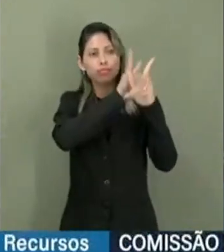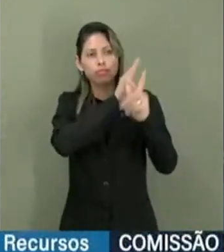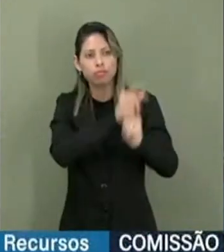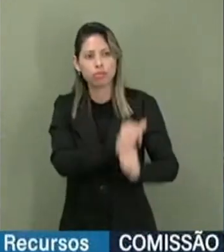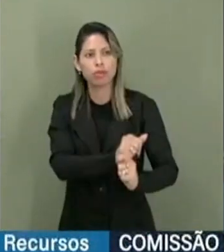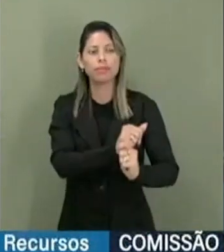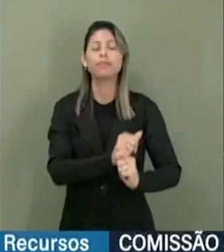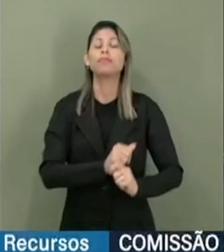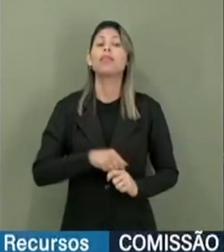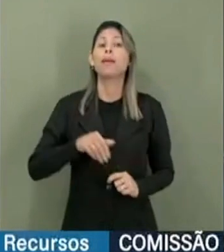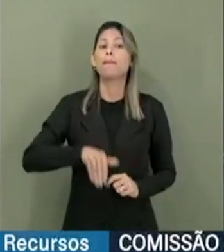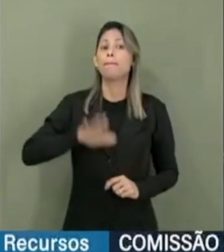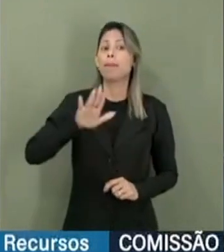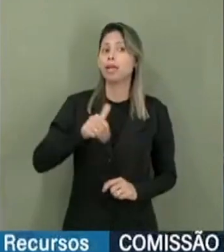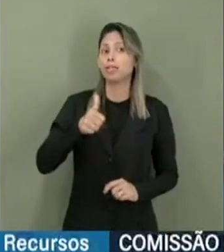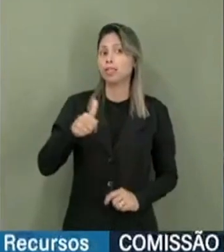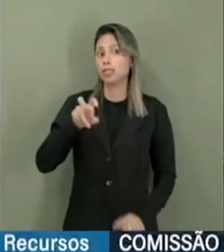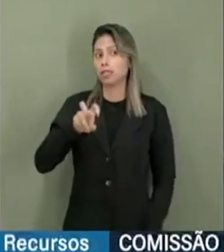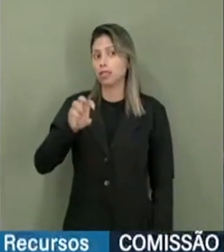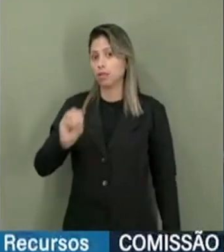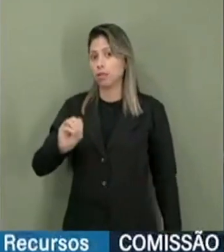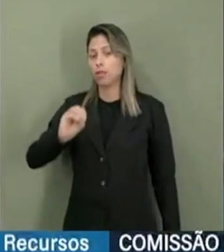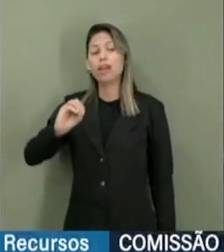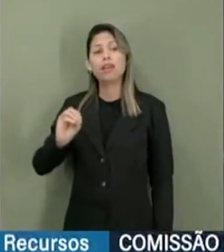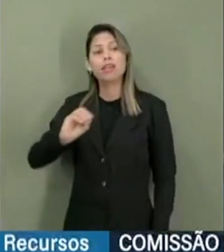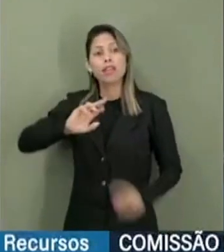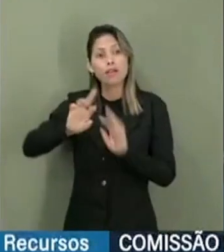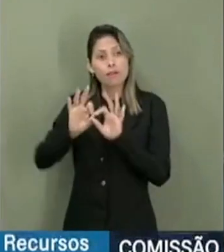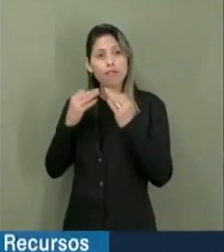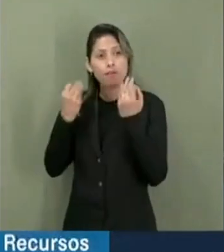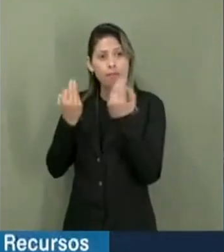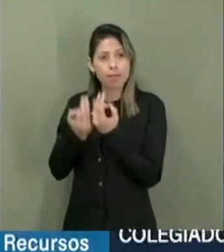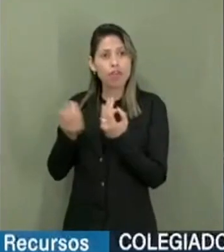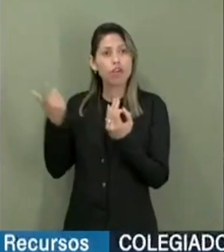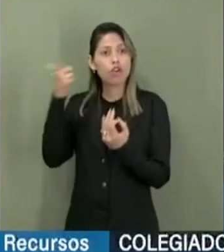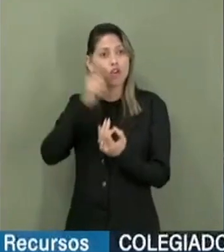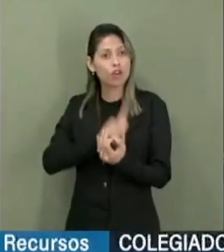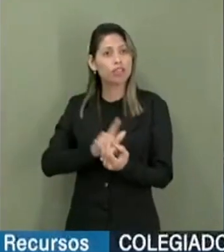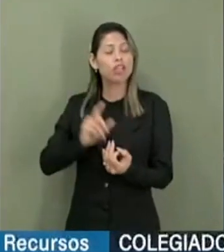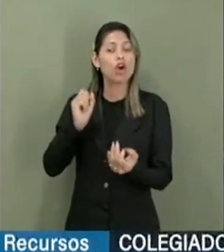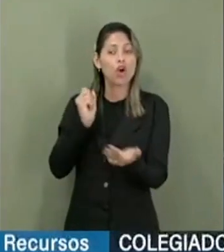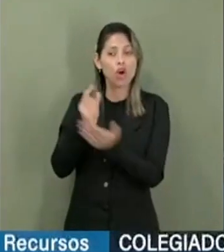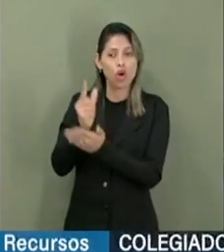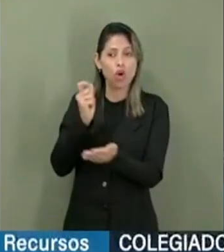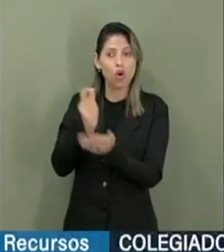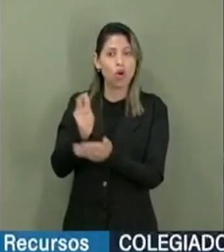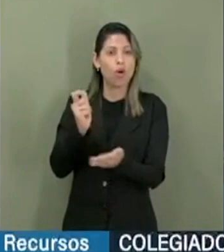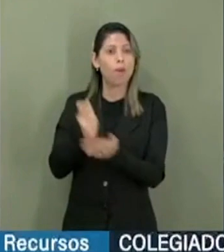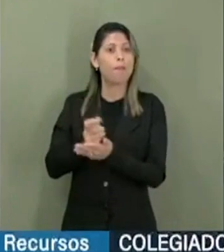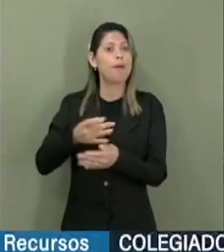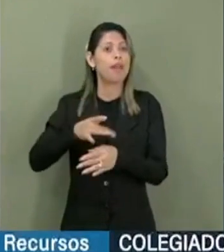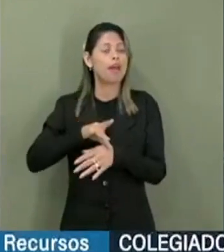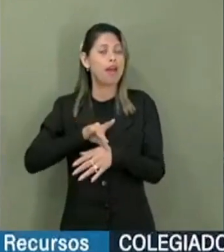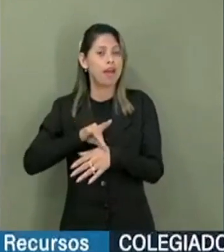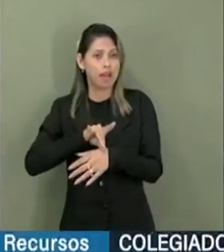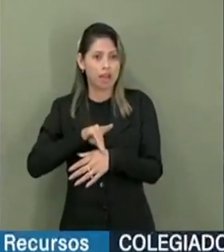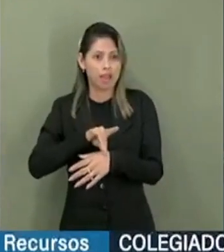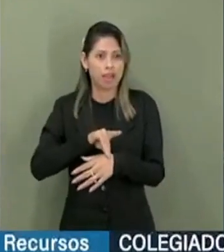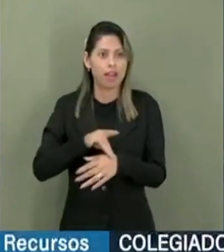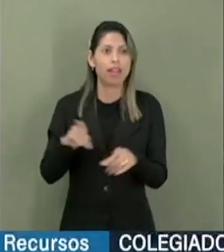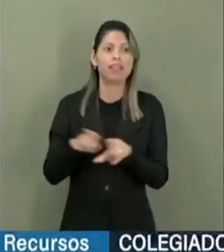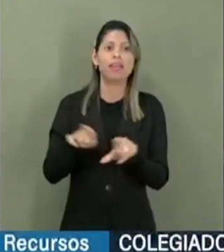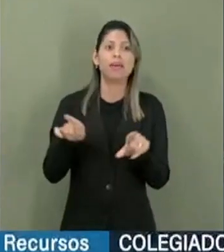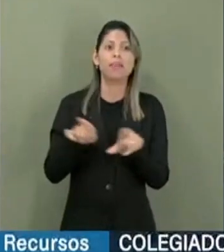benefício voltando a poder comprar carne e outros gêneros de maior valor nutricional